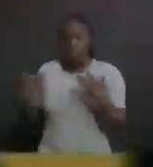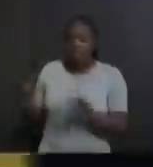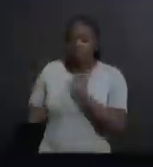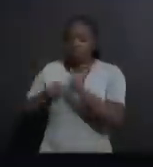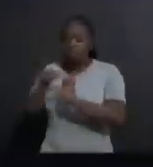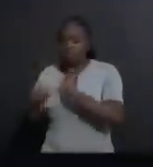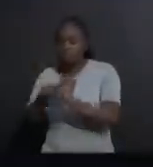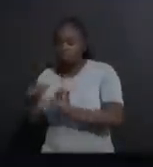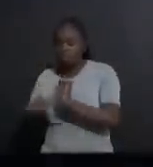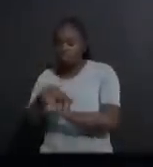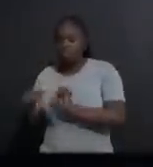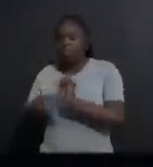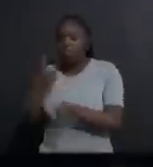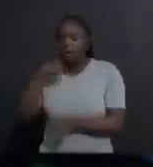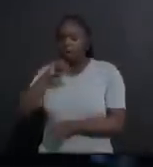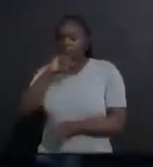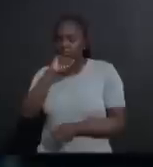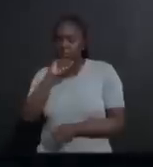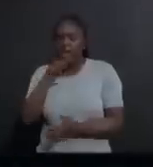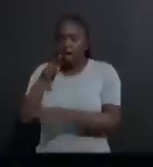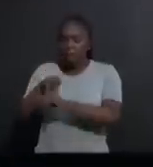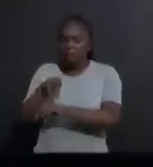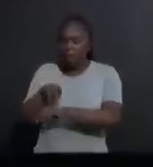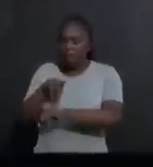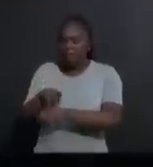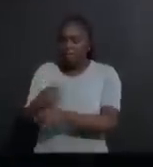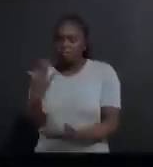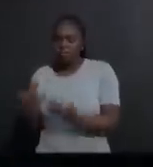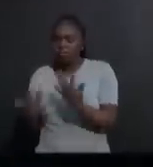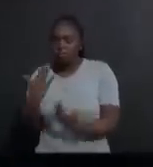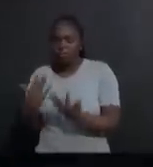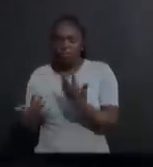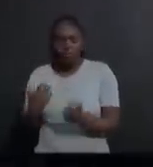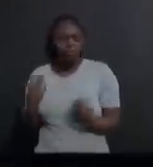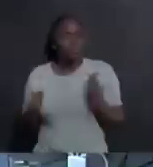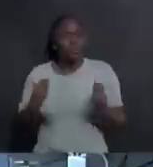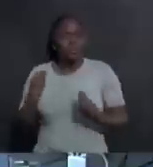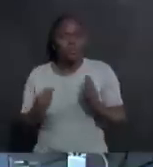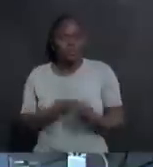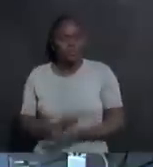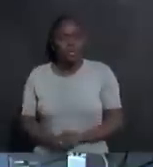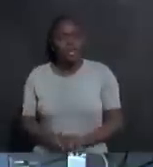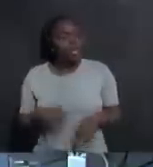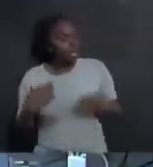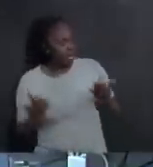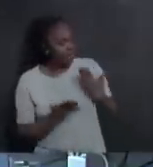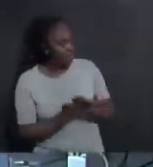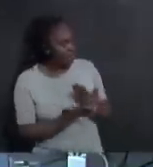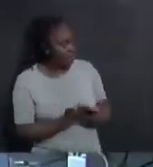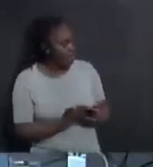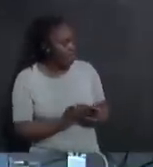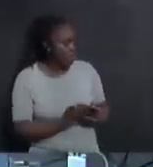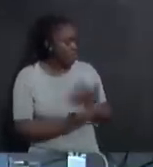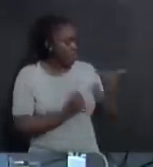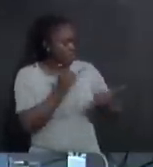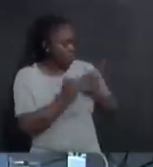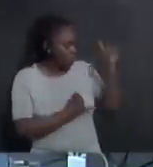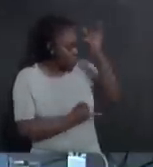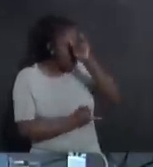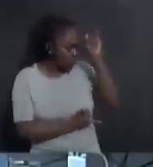que virou minha mãe. Pô, você, então você foi estudar para virar um idiota?